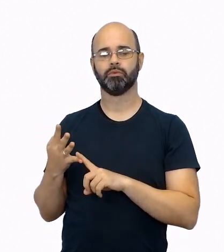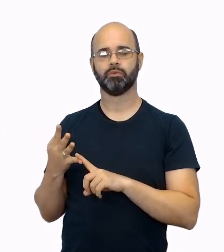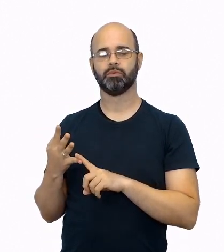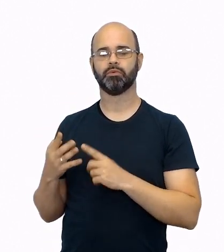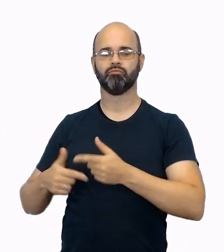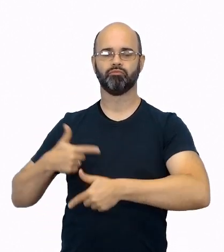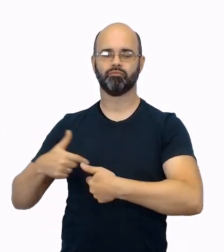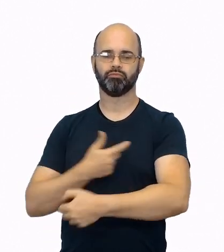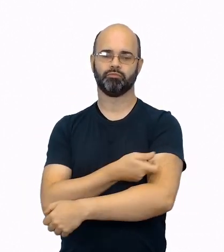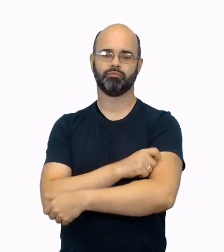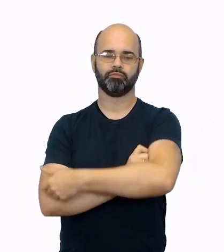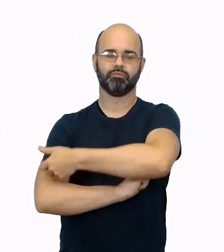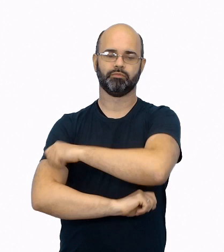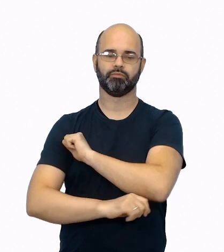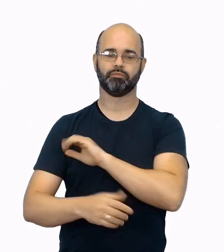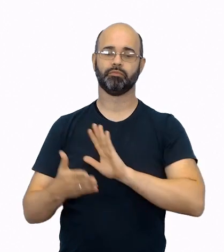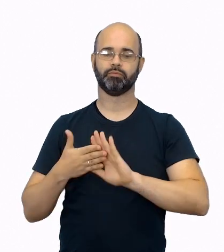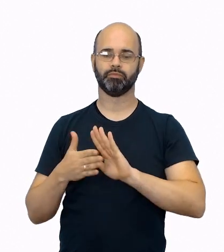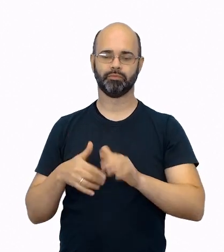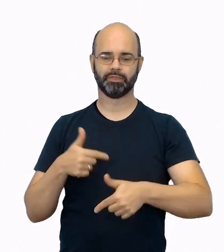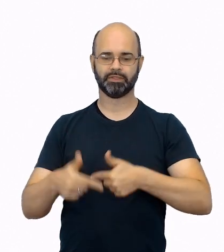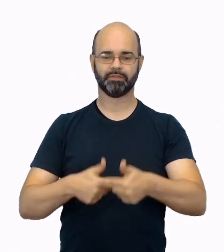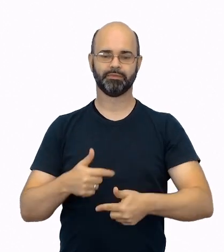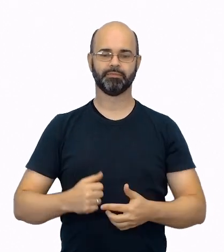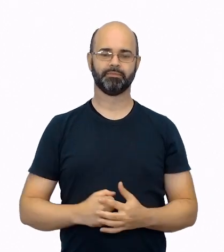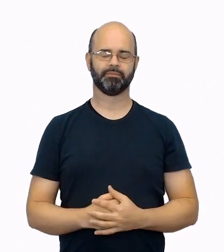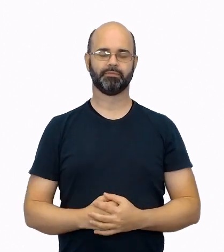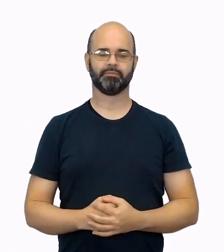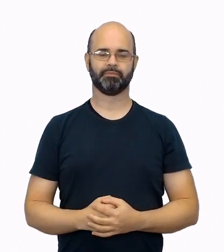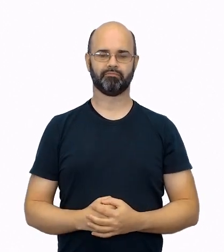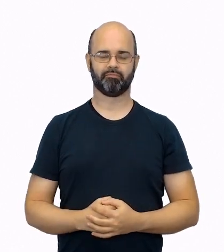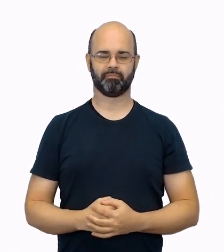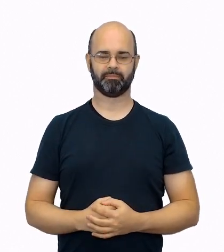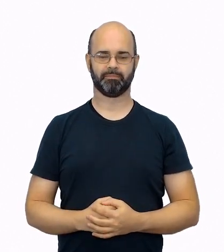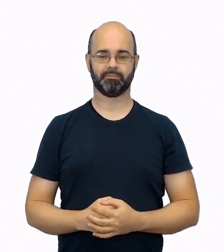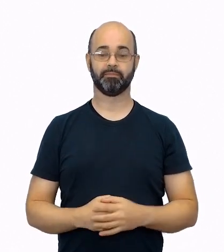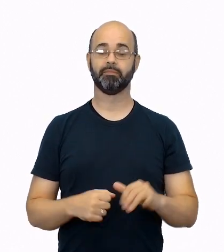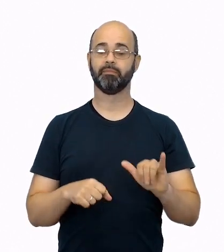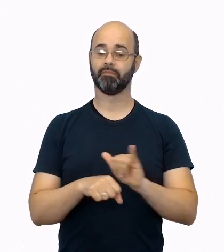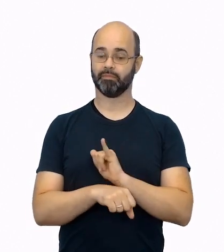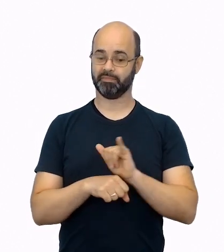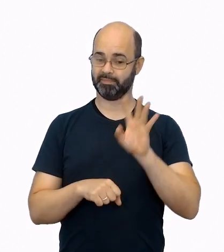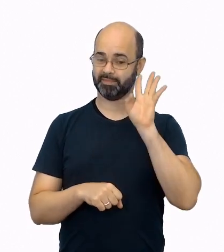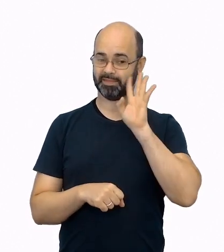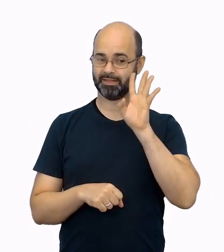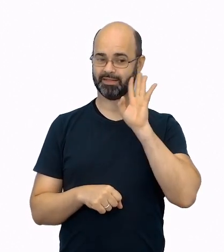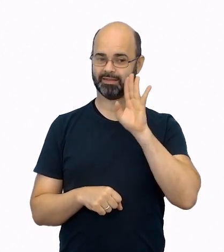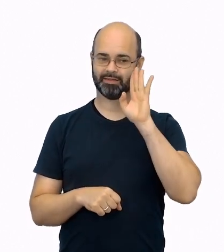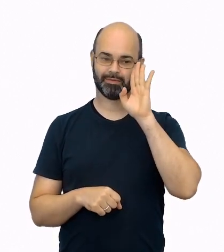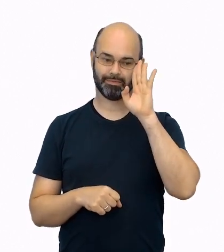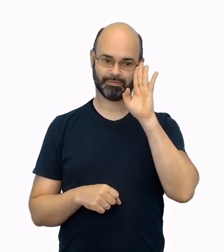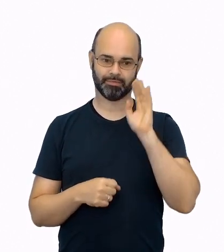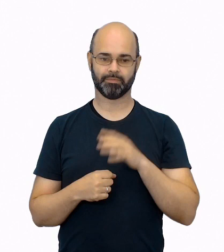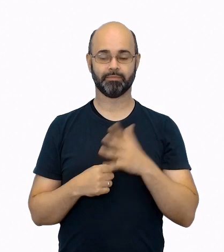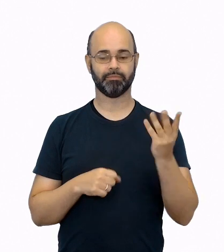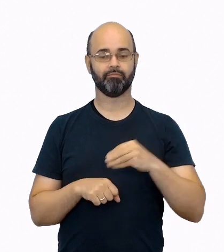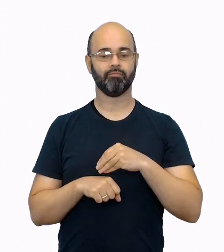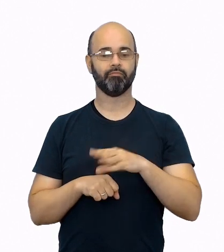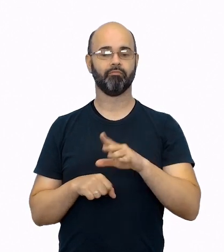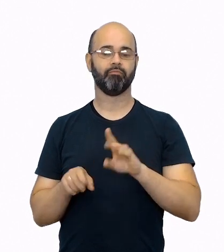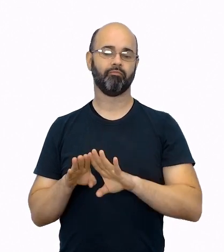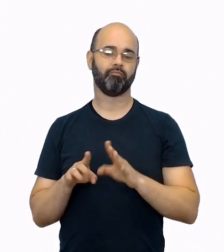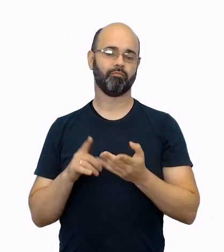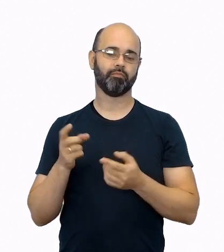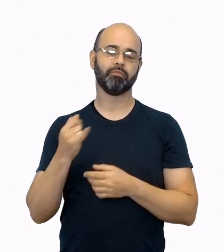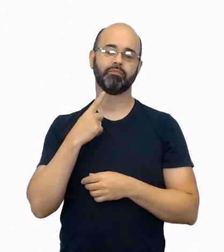mão na massa, né, levantar propostas de ações. Então, é uma estratégia muito legal. Deixamos aqui uma sugestão de um